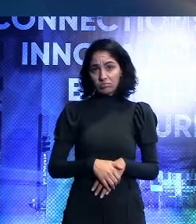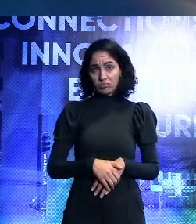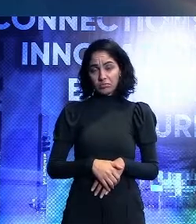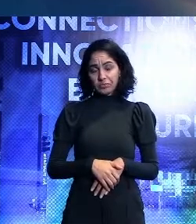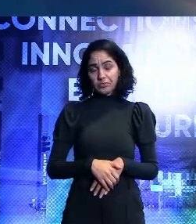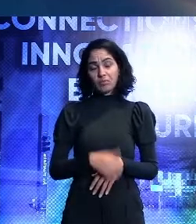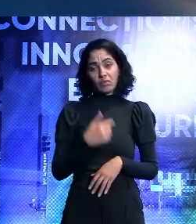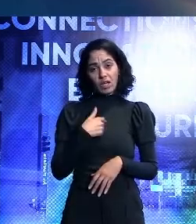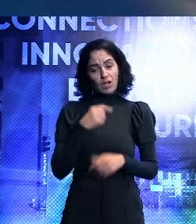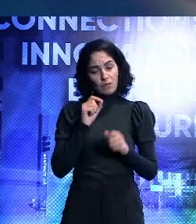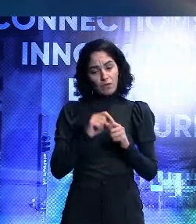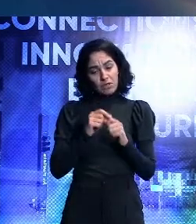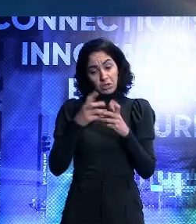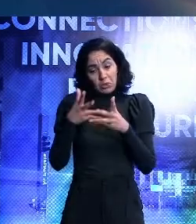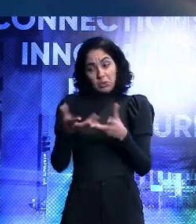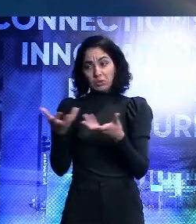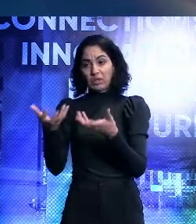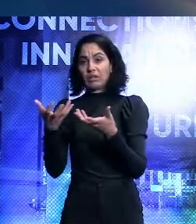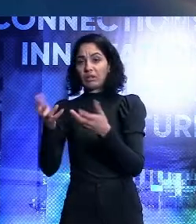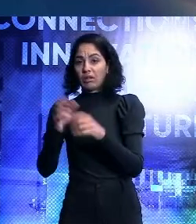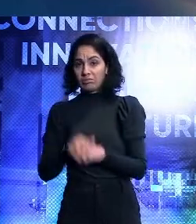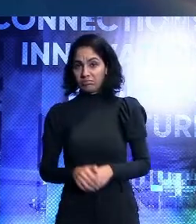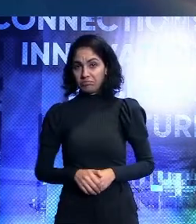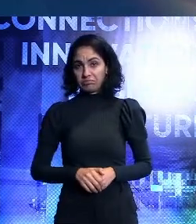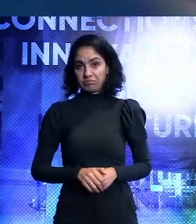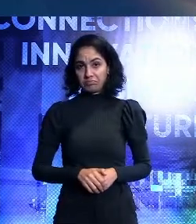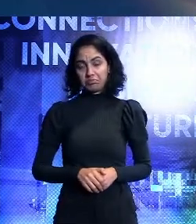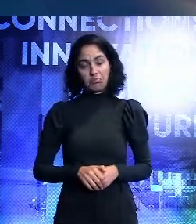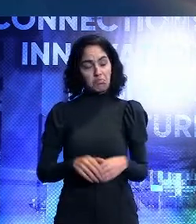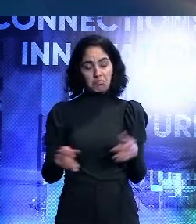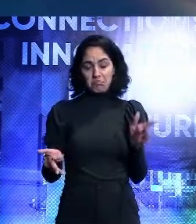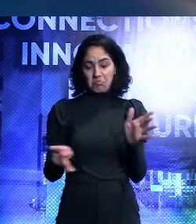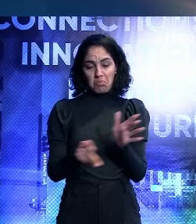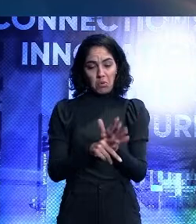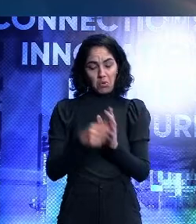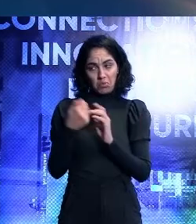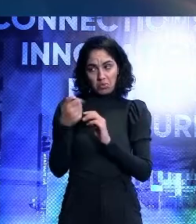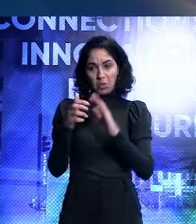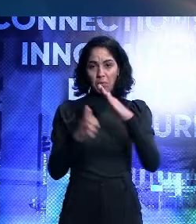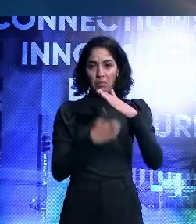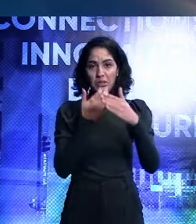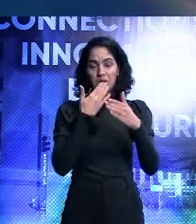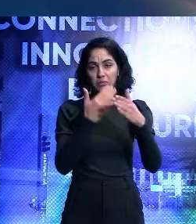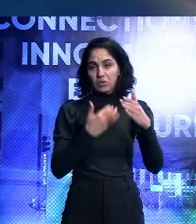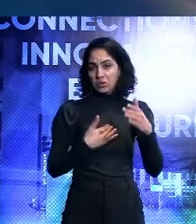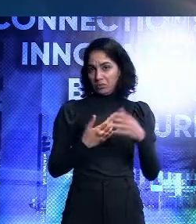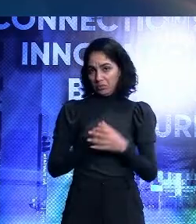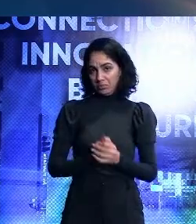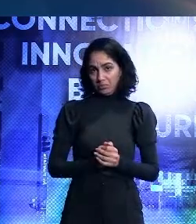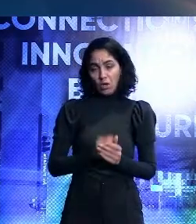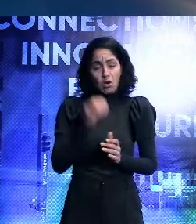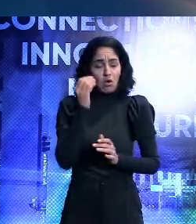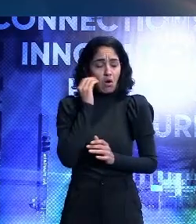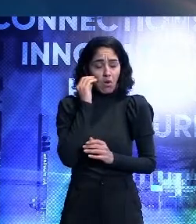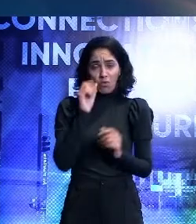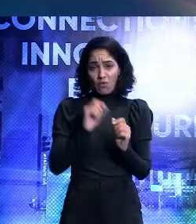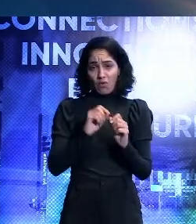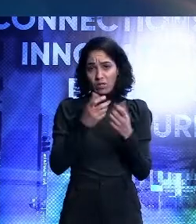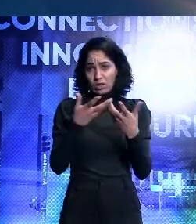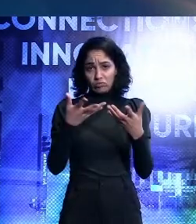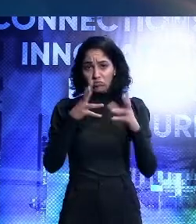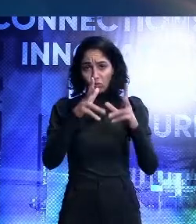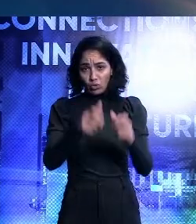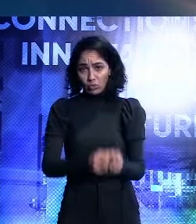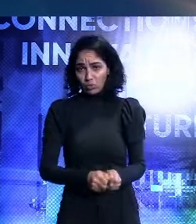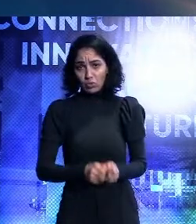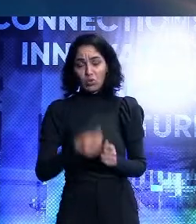que faz dinâmicas show de bola nas retrospectivas. O NPS é muito bom, porque todo mundo gosta, óbvio. Todo mundo gosta de se divertir em